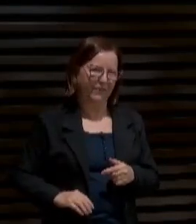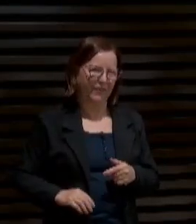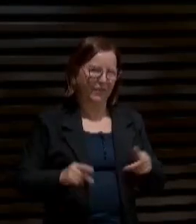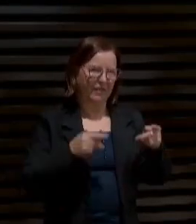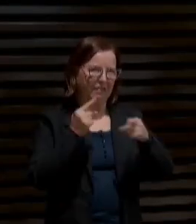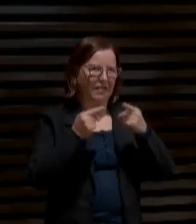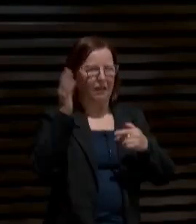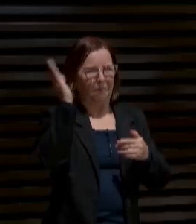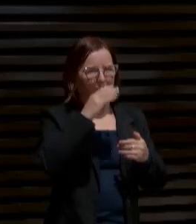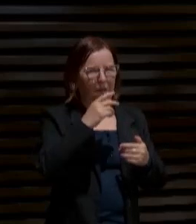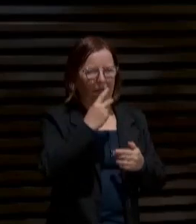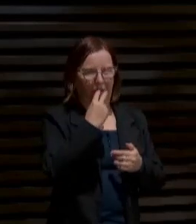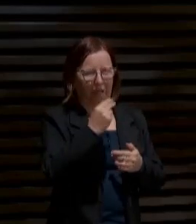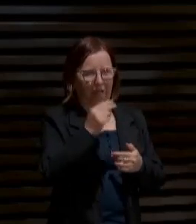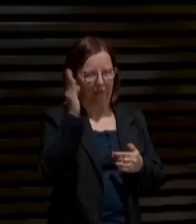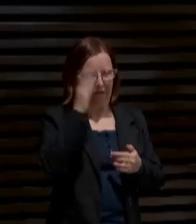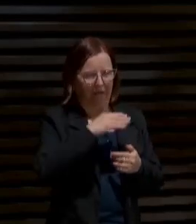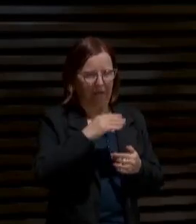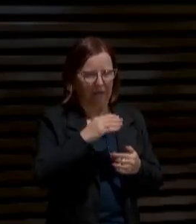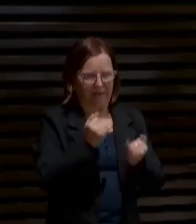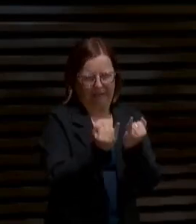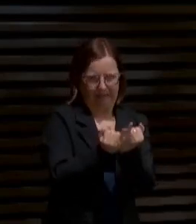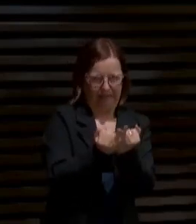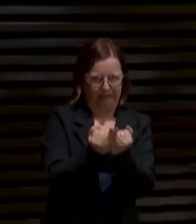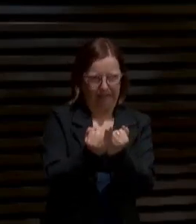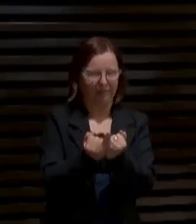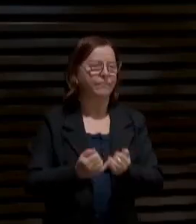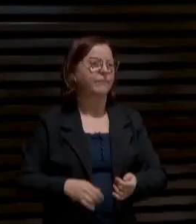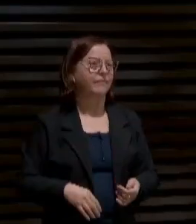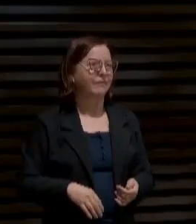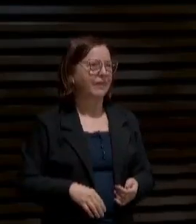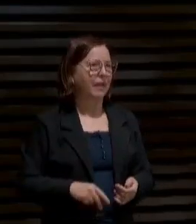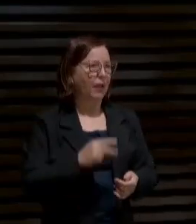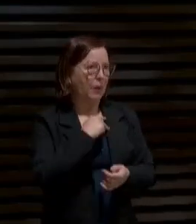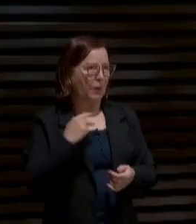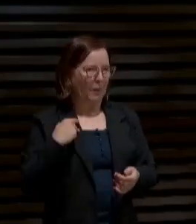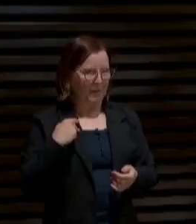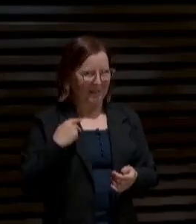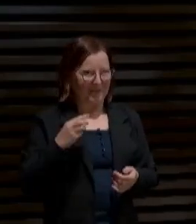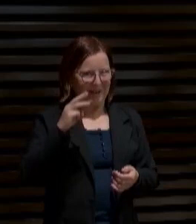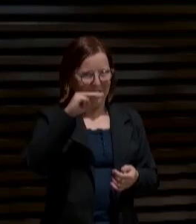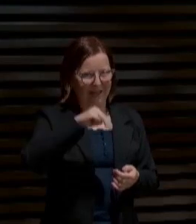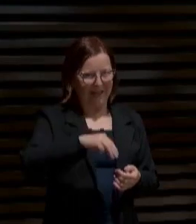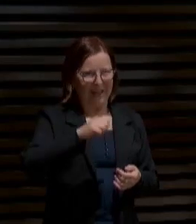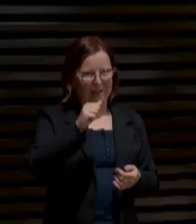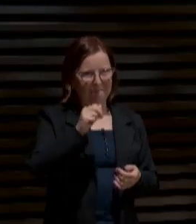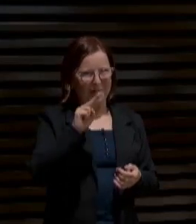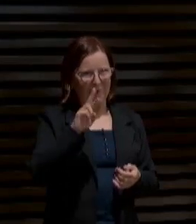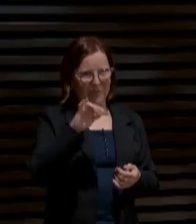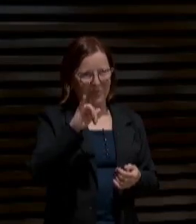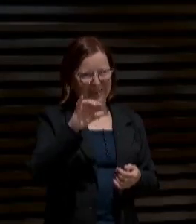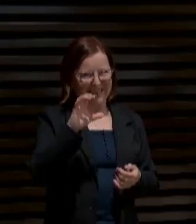fala língua um dois três quatro pastor está pregando sobre essa Marvada